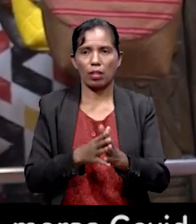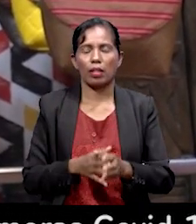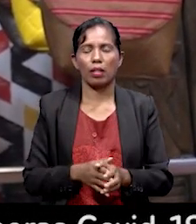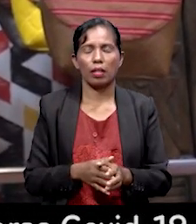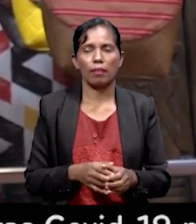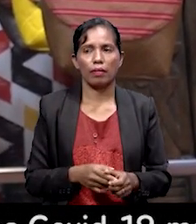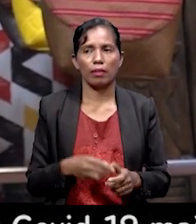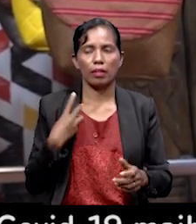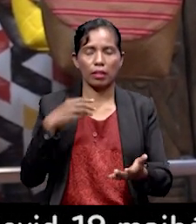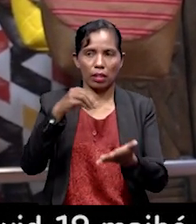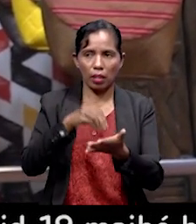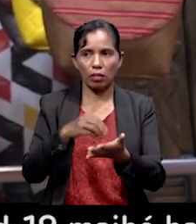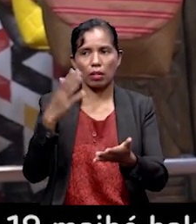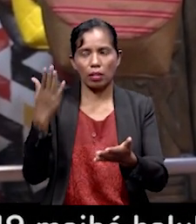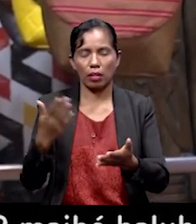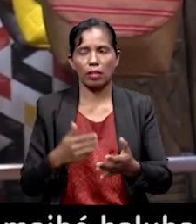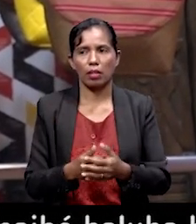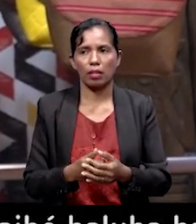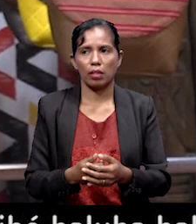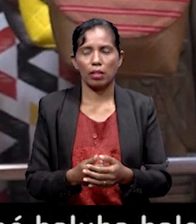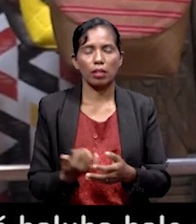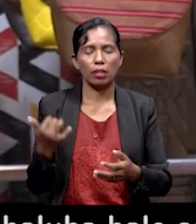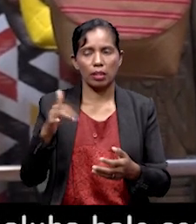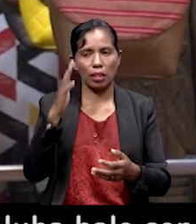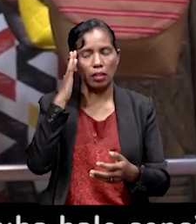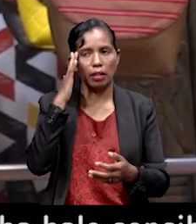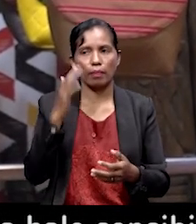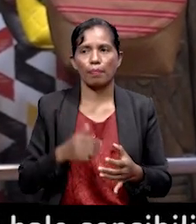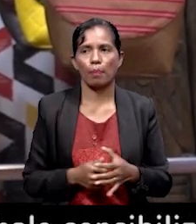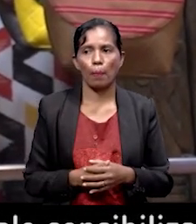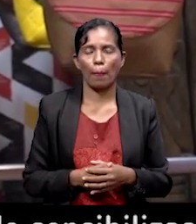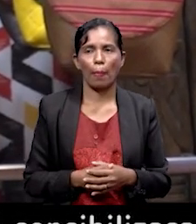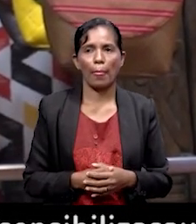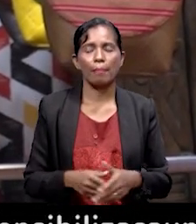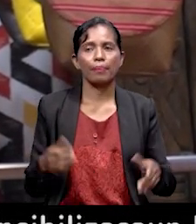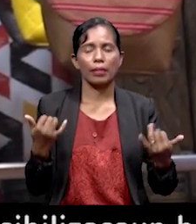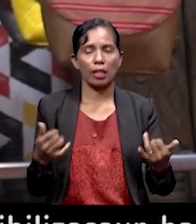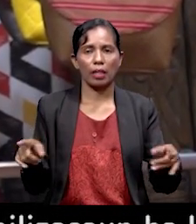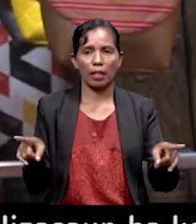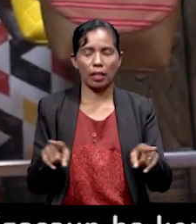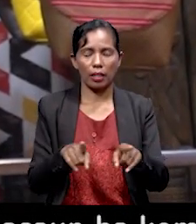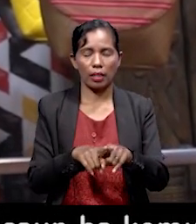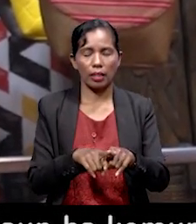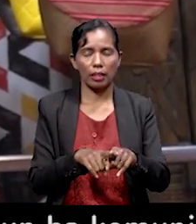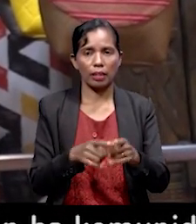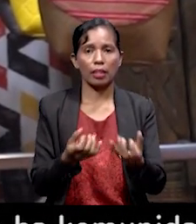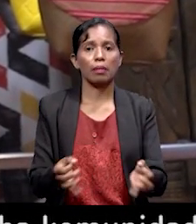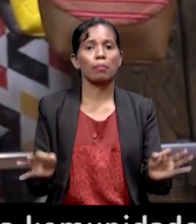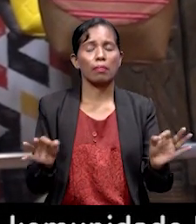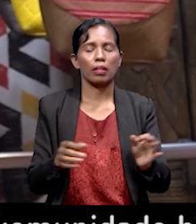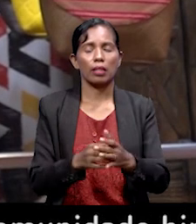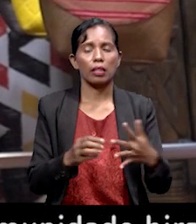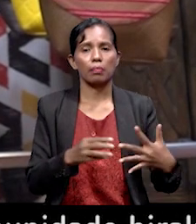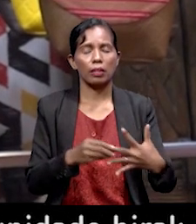sirne ita tau ina ba sir scroll tep tep sa ta tene tamba si ida ne hanisan unik ida unik culture ida ba